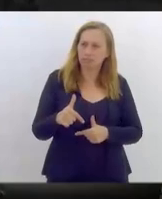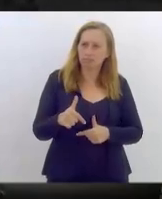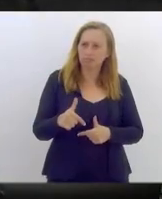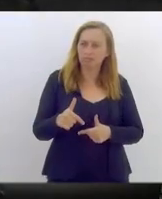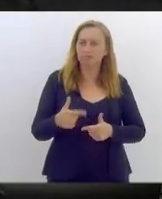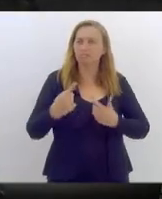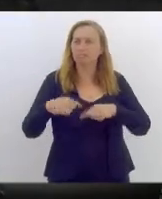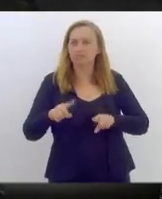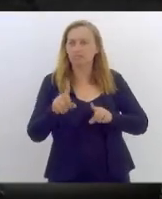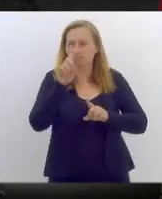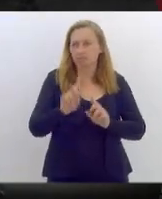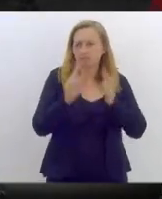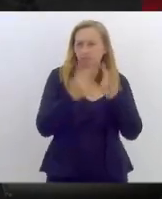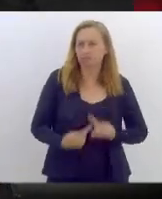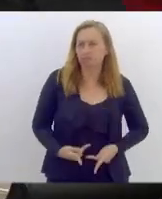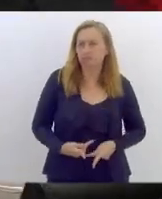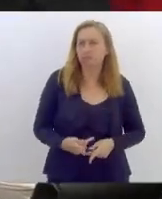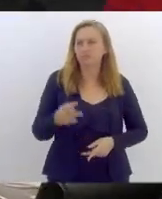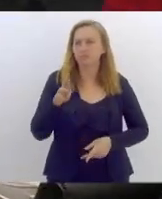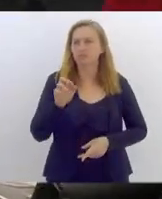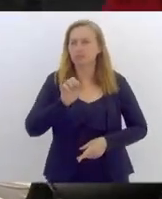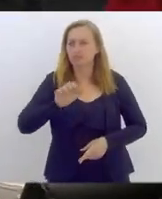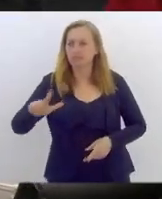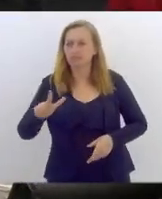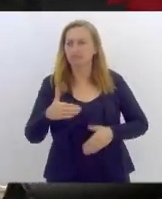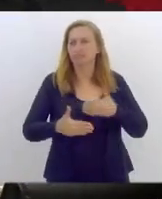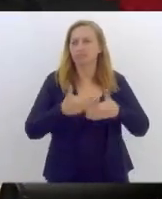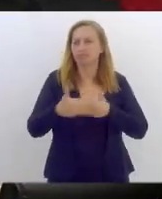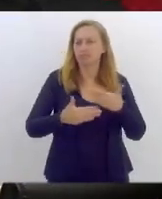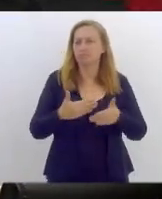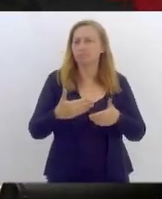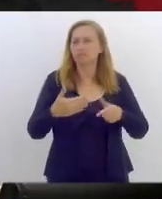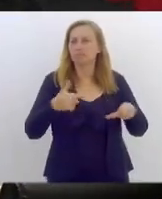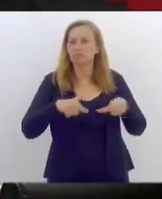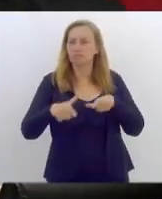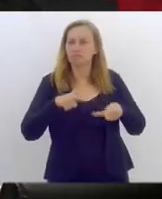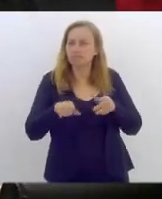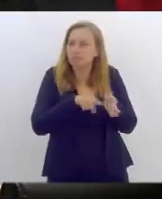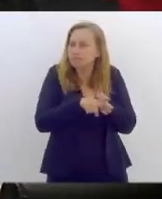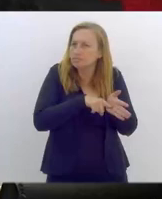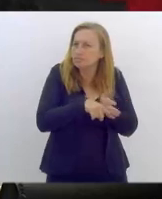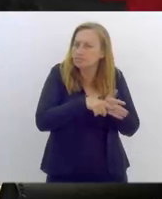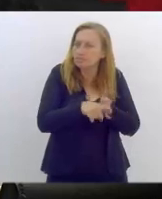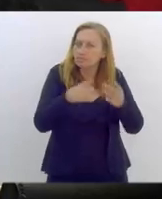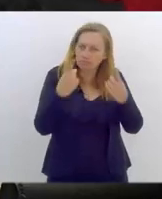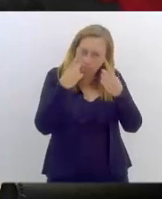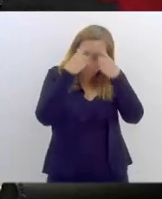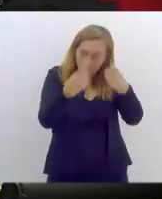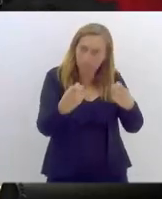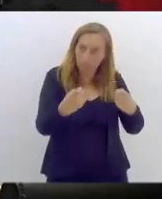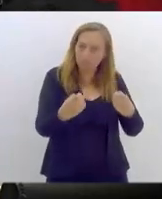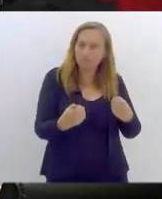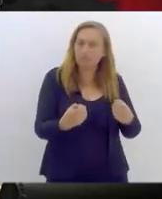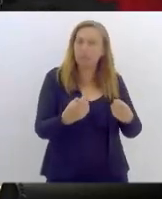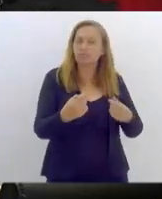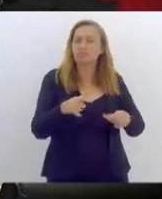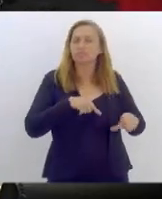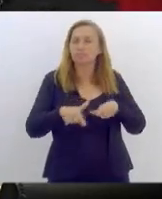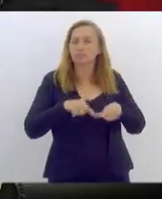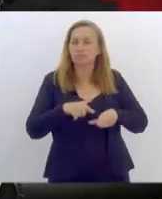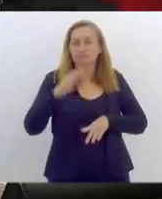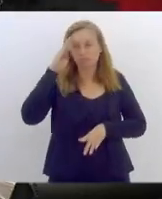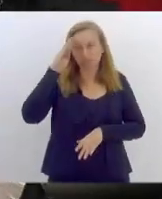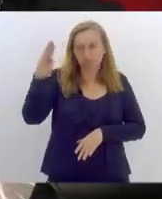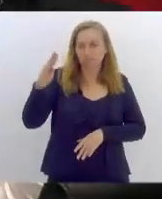anti-direitos humanos, Rafael segue desenvolvendo um trabalho investigativo sobre a violência de Estado, um trabalho fundamental no que diz